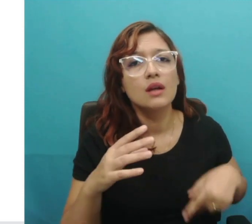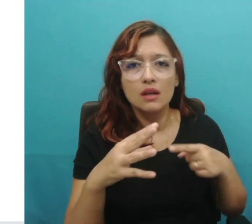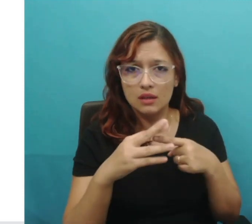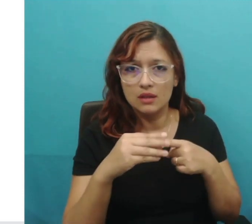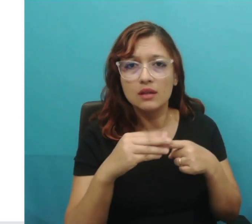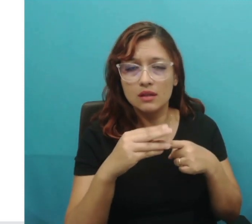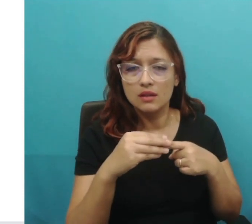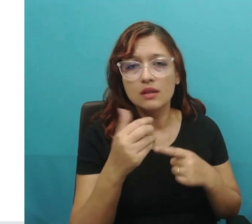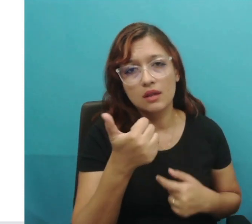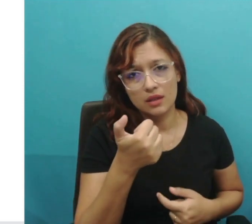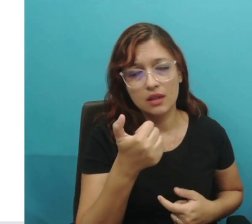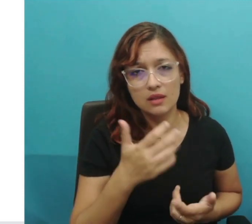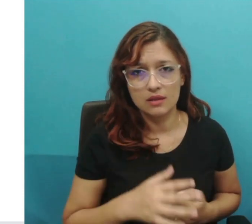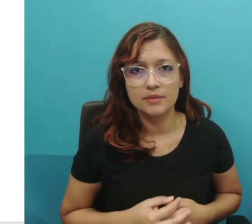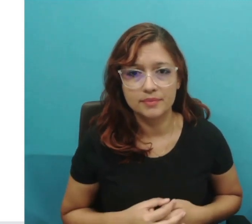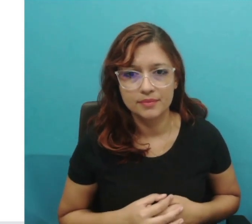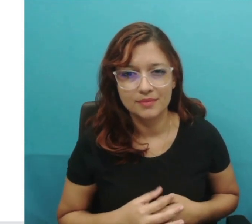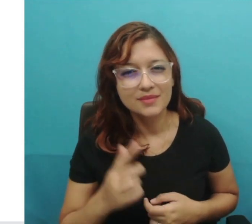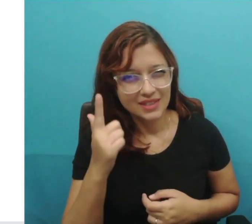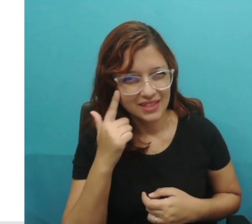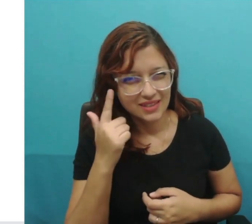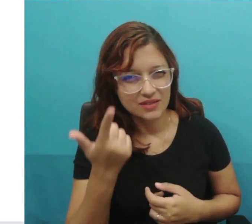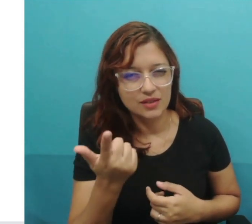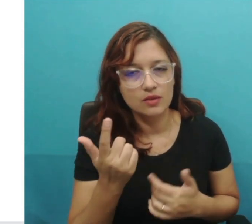minha o quê? Caneta.